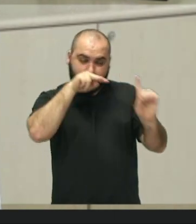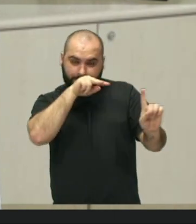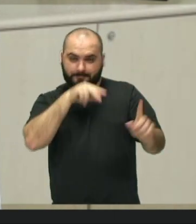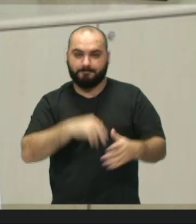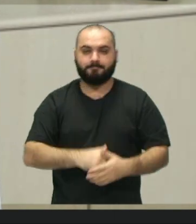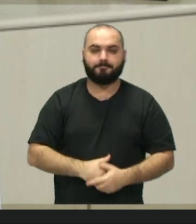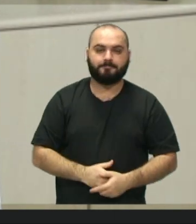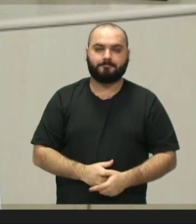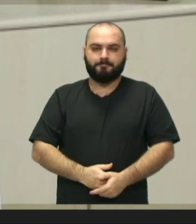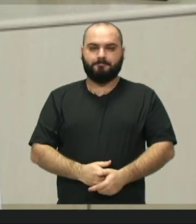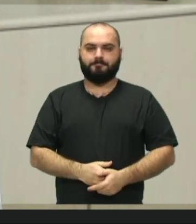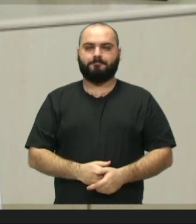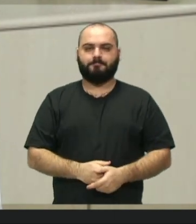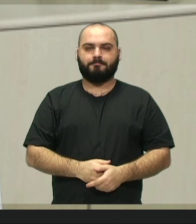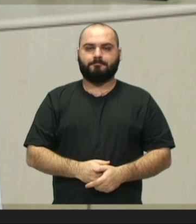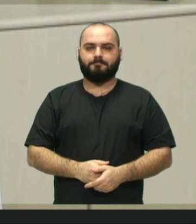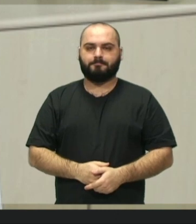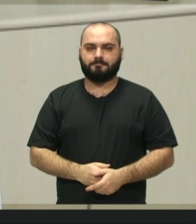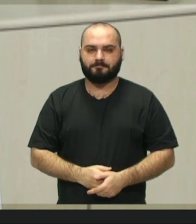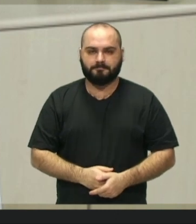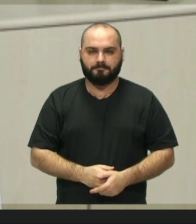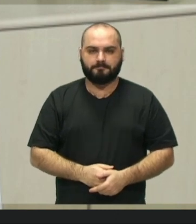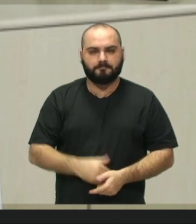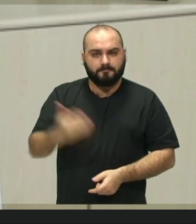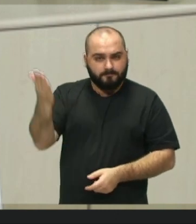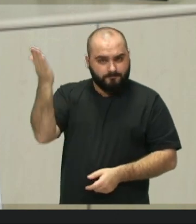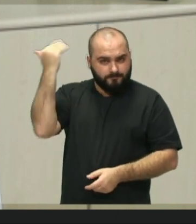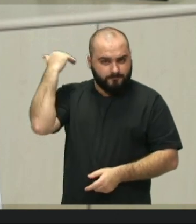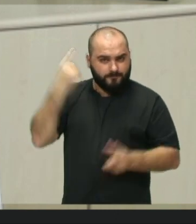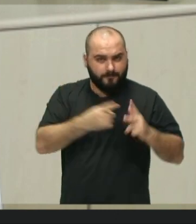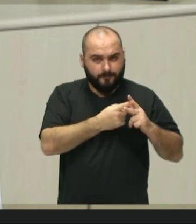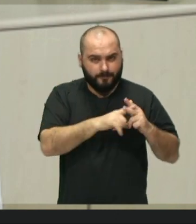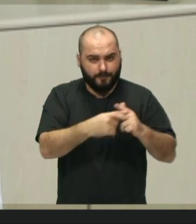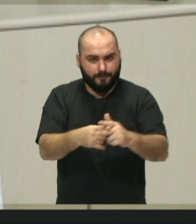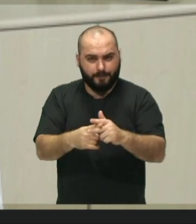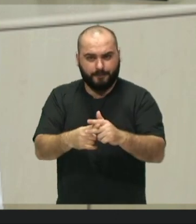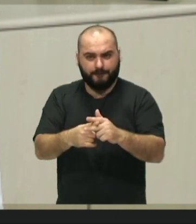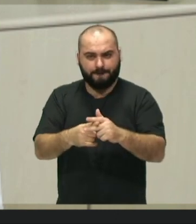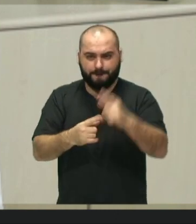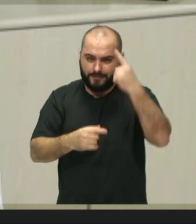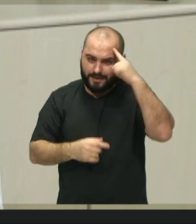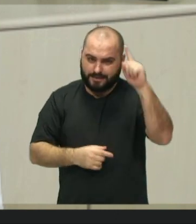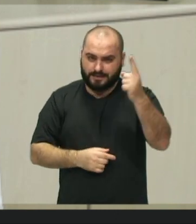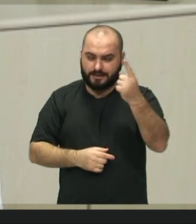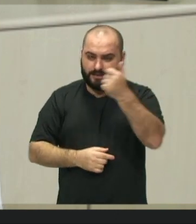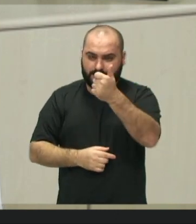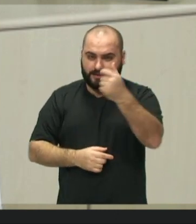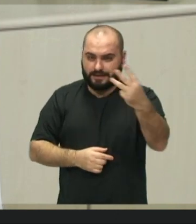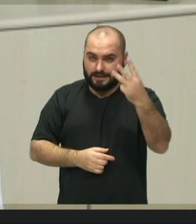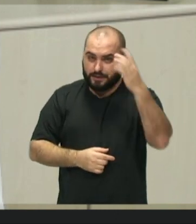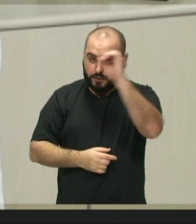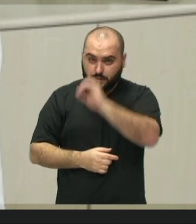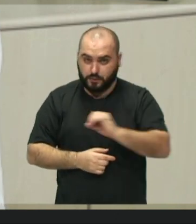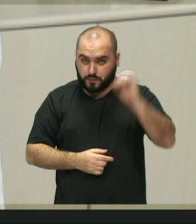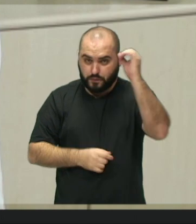foi objeto daquele reparo, daquele incidente ocorrido, se eu não me engano, no dia 13 de outubro do ano passado,